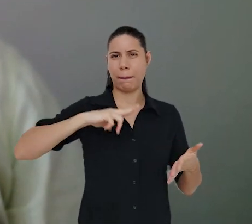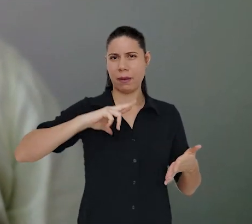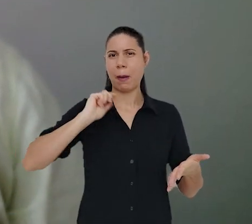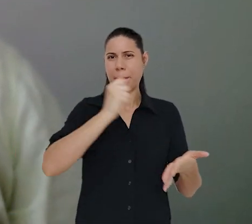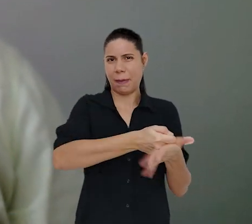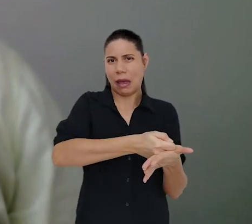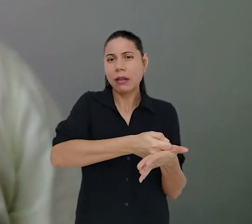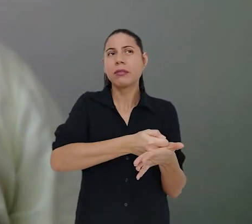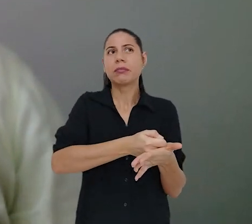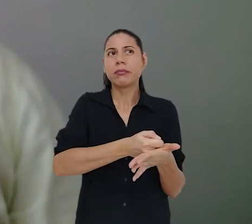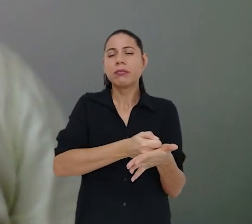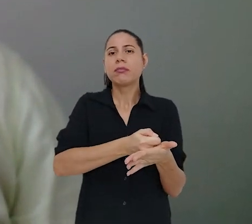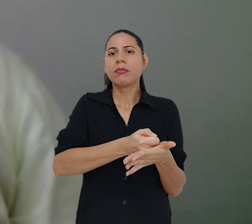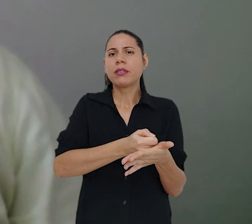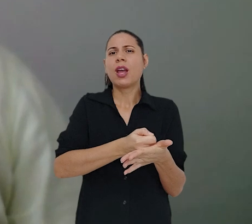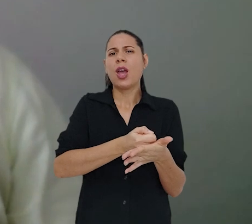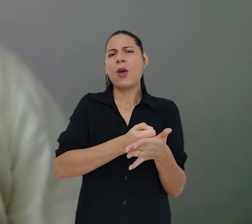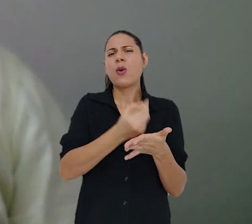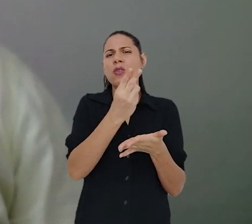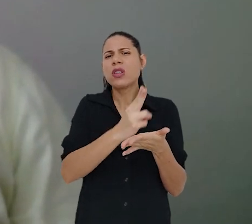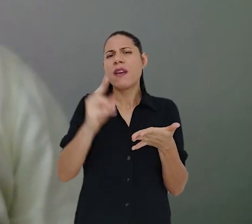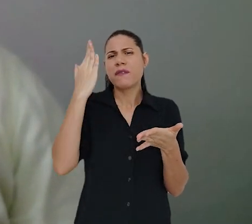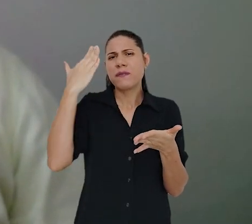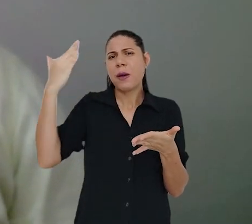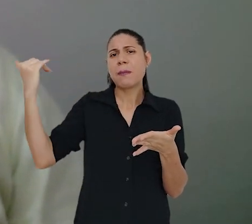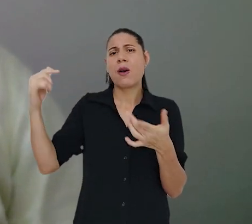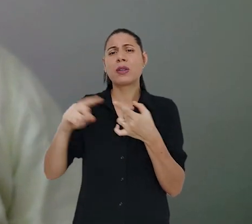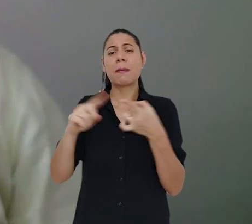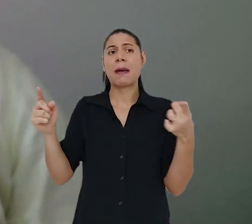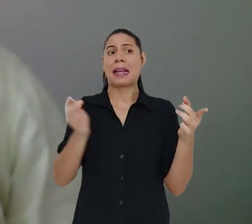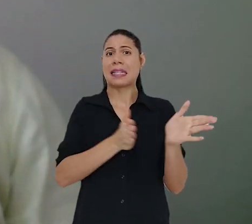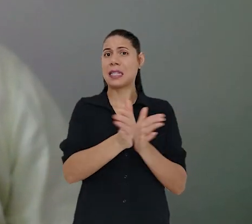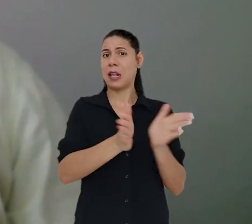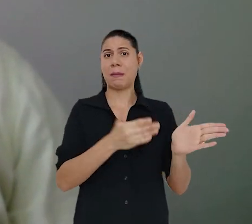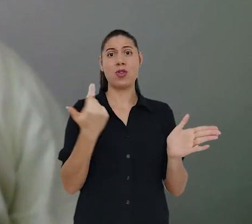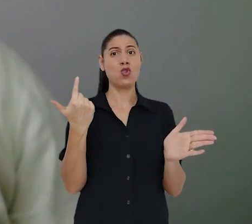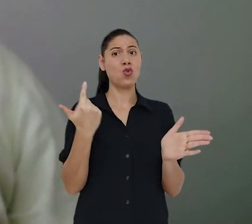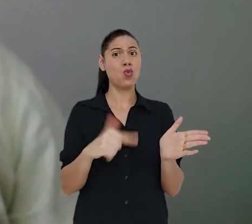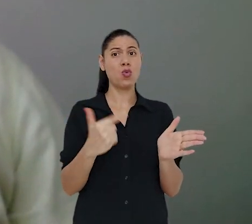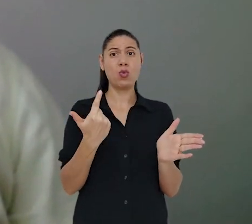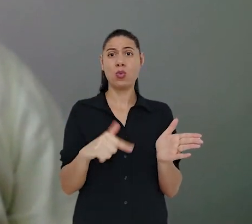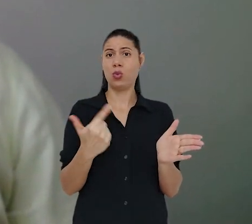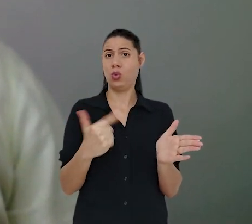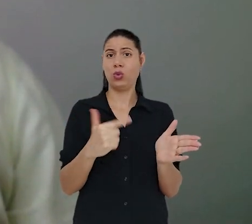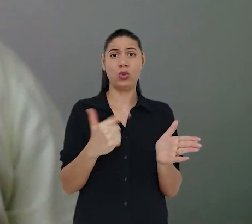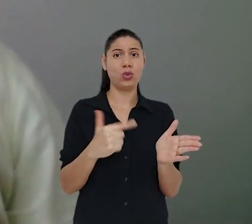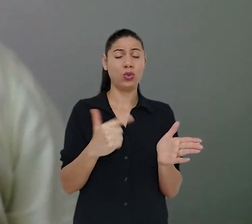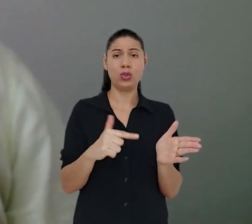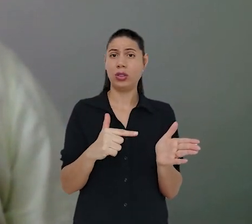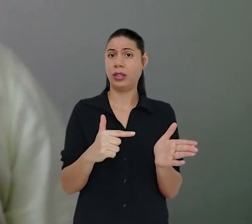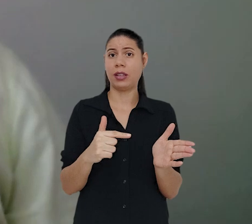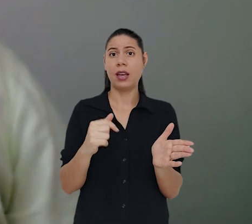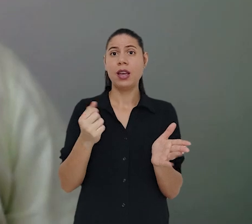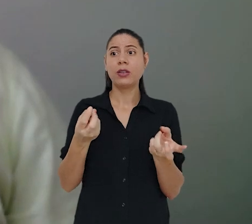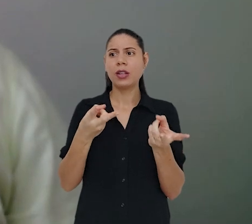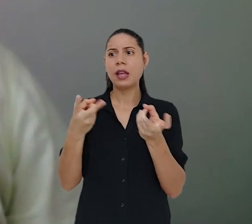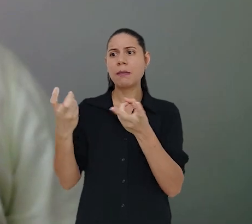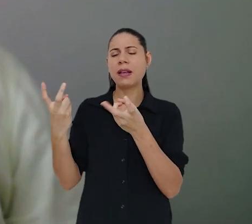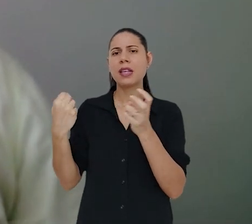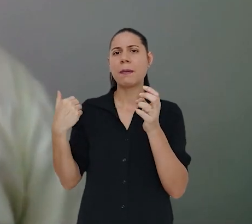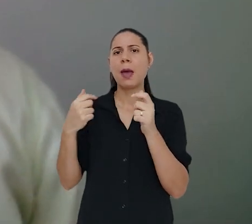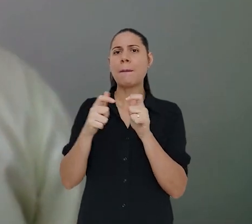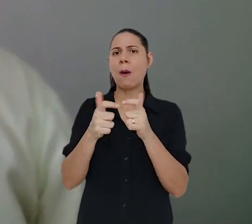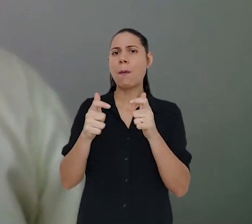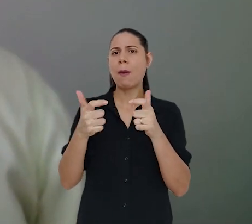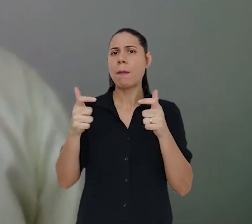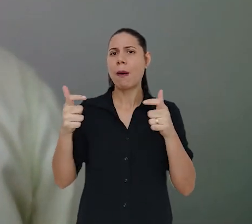estado, muito conhecida, mas que não tinha acessibilidade nenhuma. Então, quando a gente vê esse número aumentando, como a